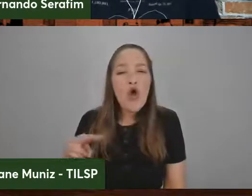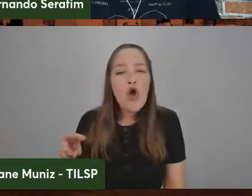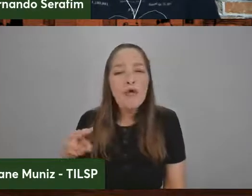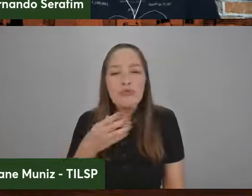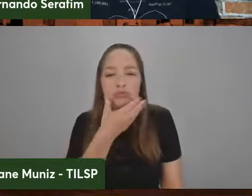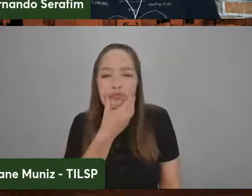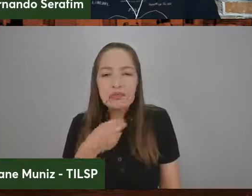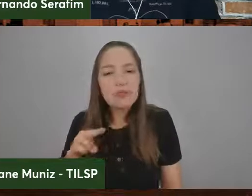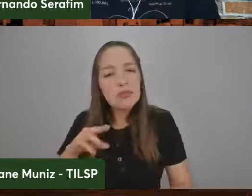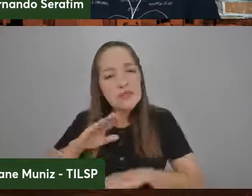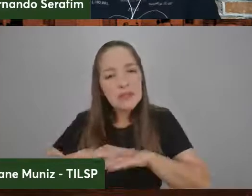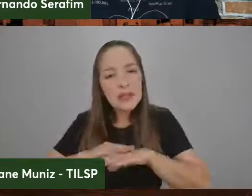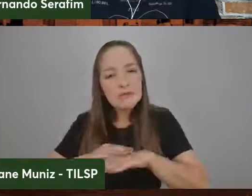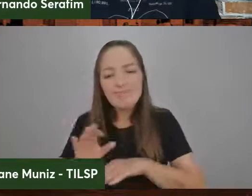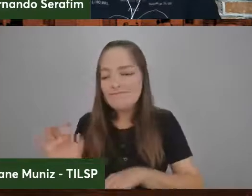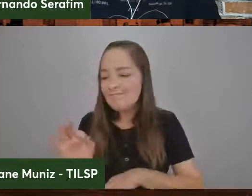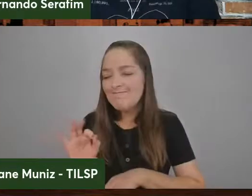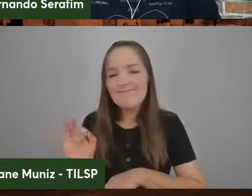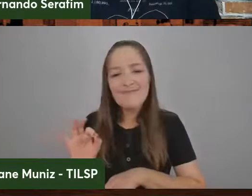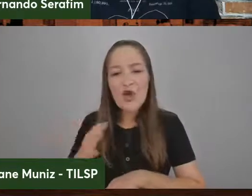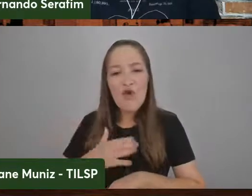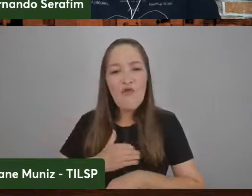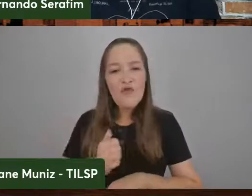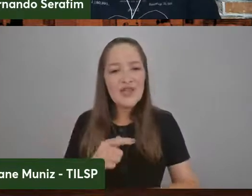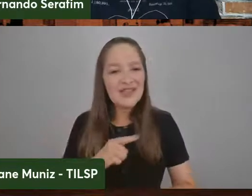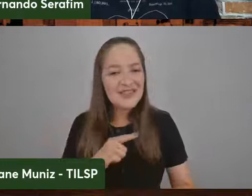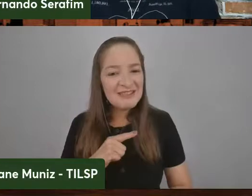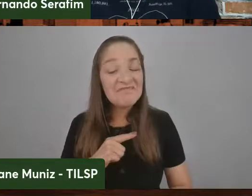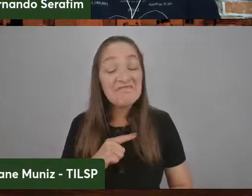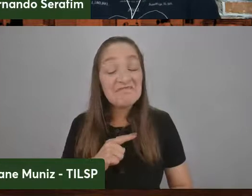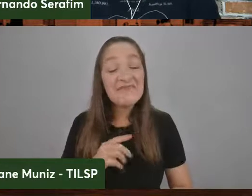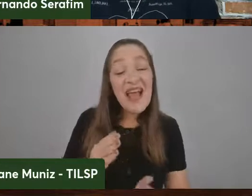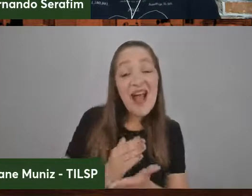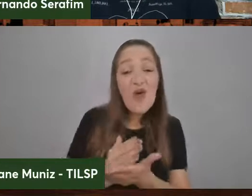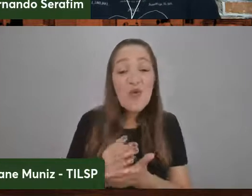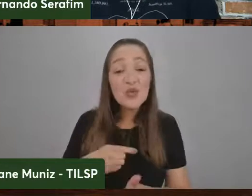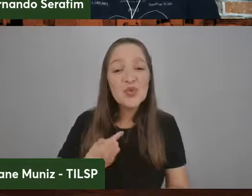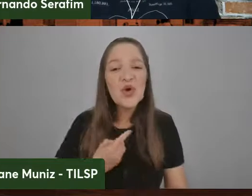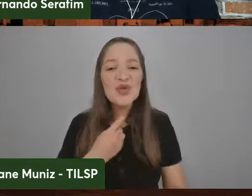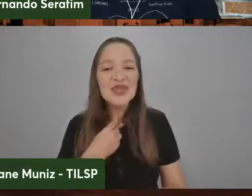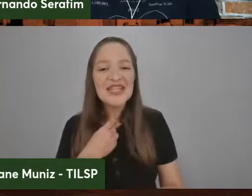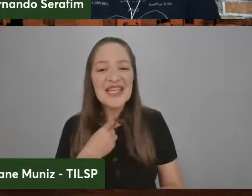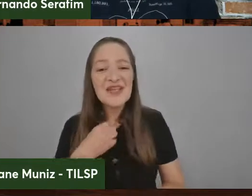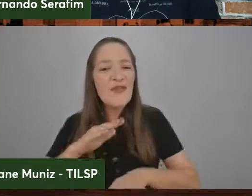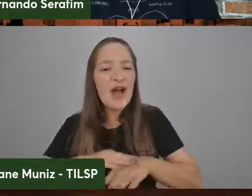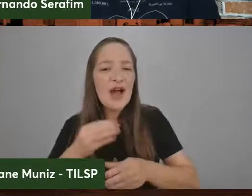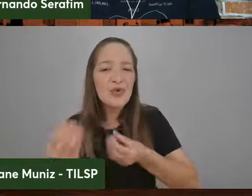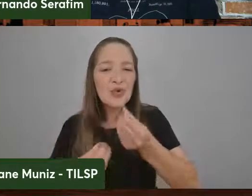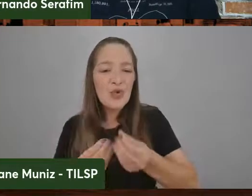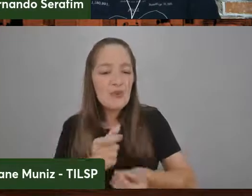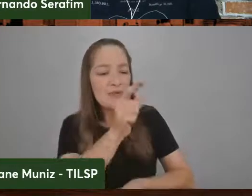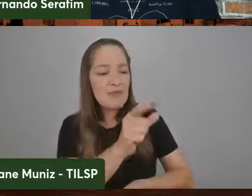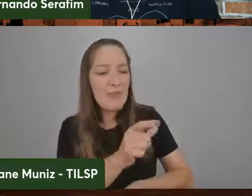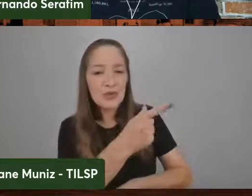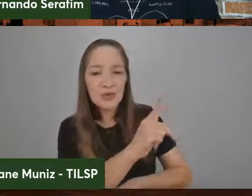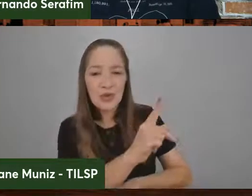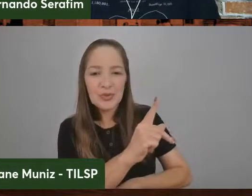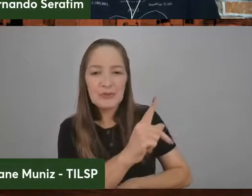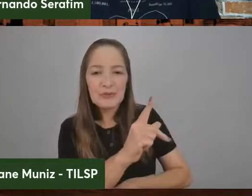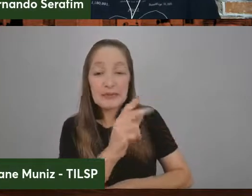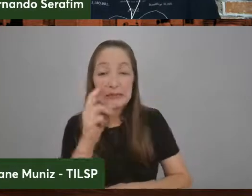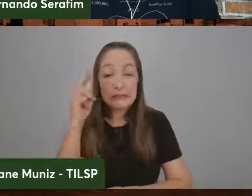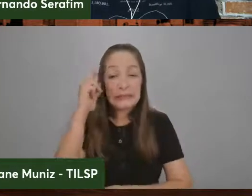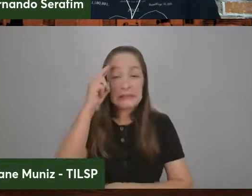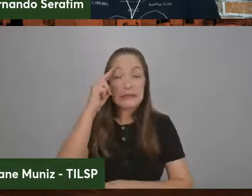filhos. Alguns dos nossos desejos só se cumprem no outro. Os pesadelos pertencem